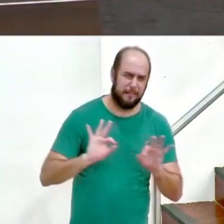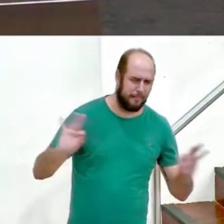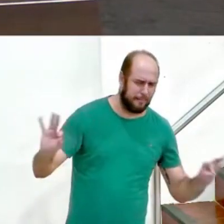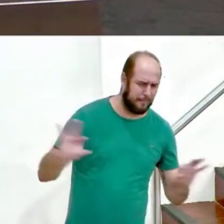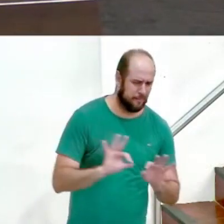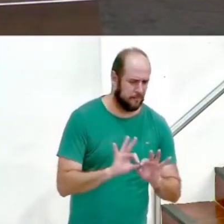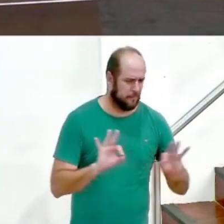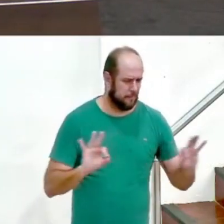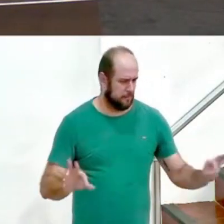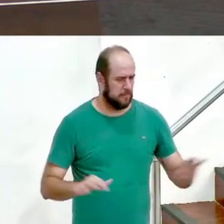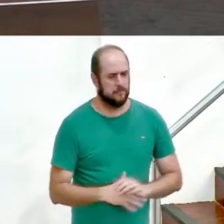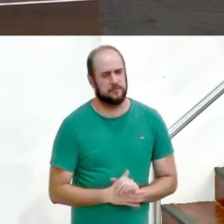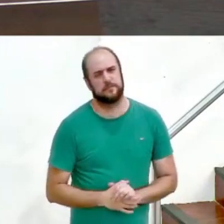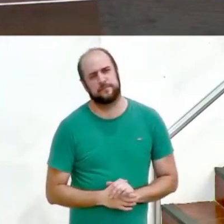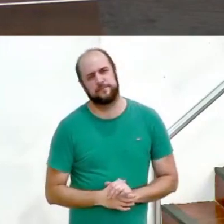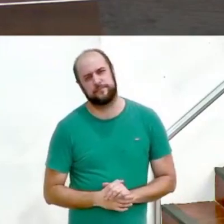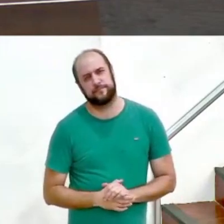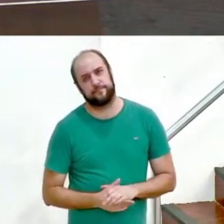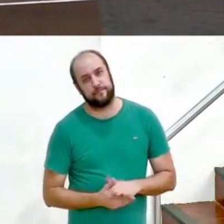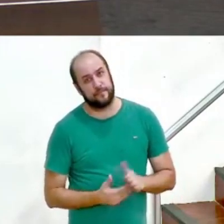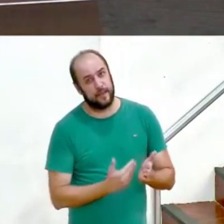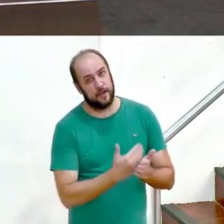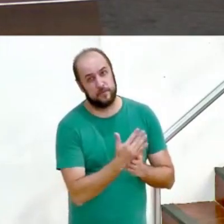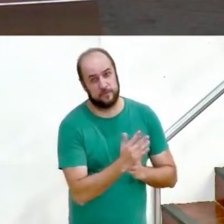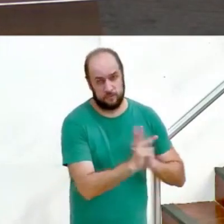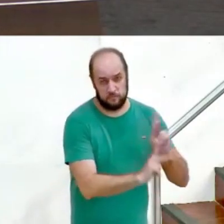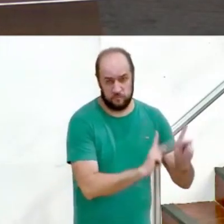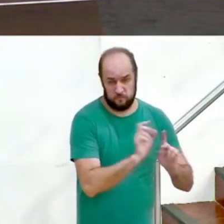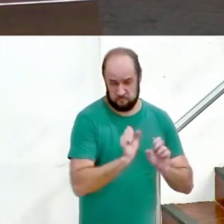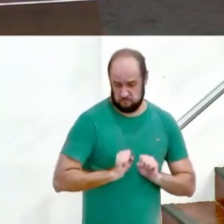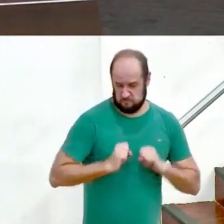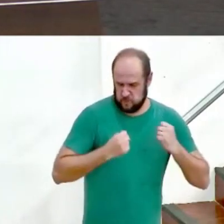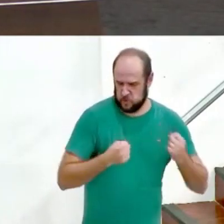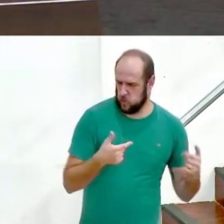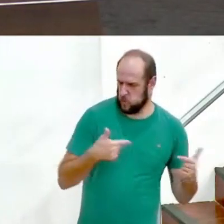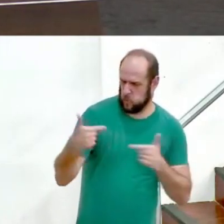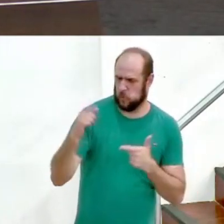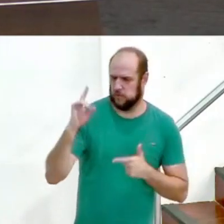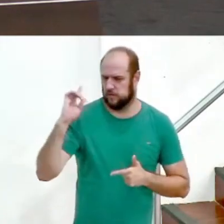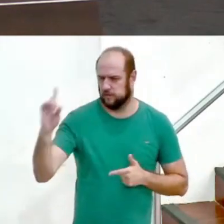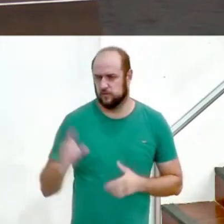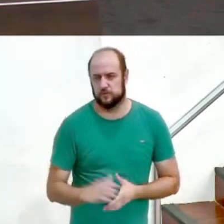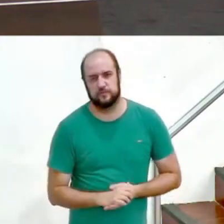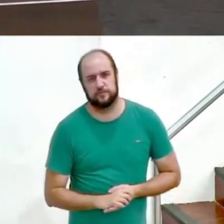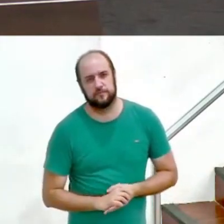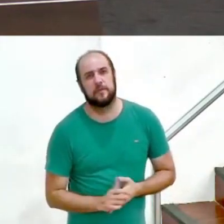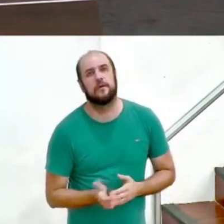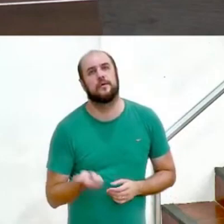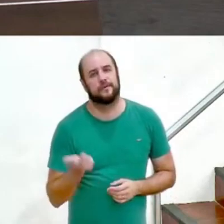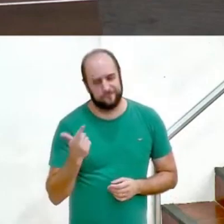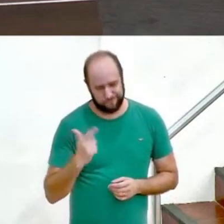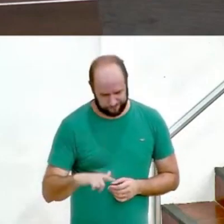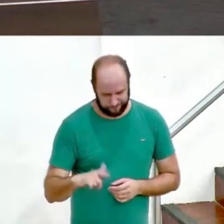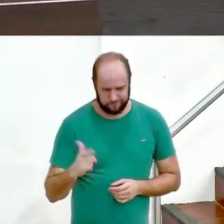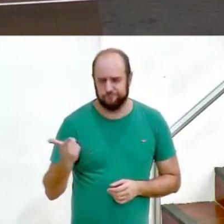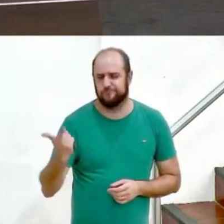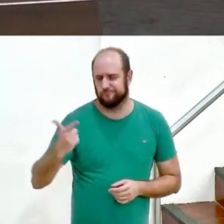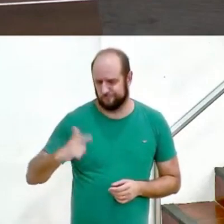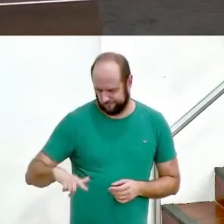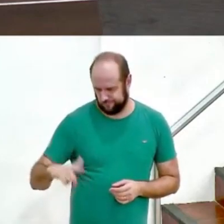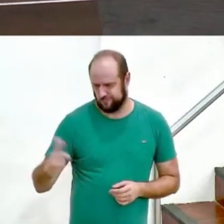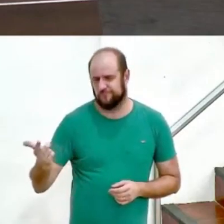descendente, eles começavam a se rebelar contra Deus. de novo, de novo,